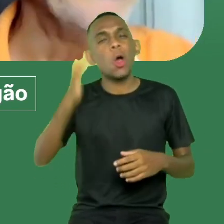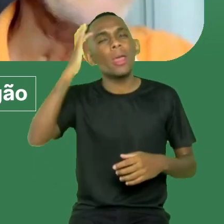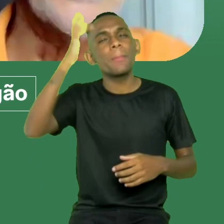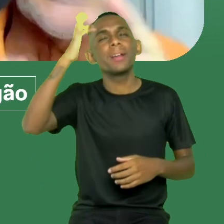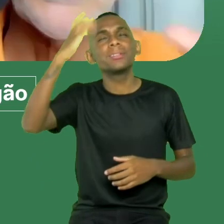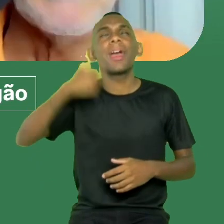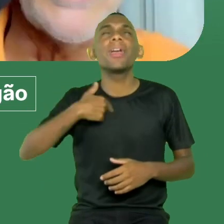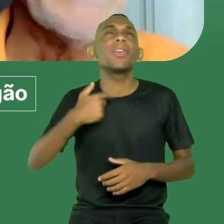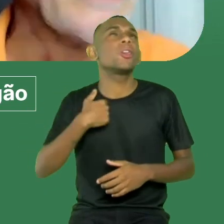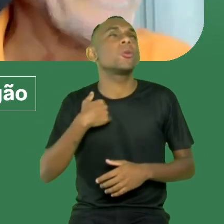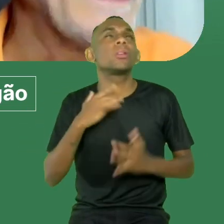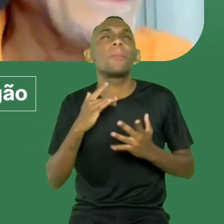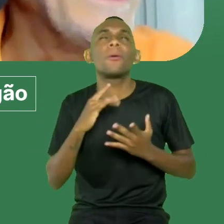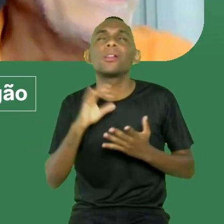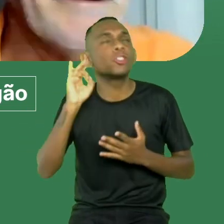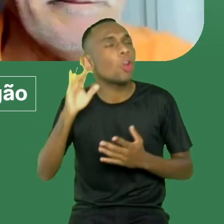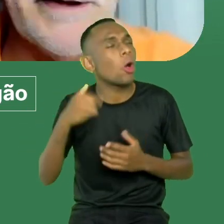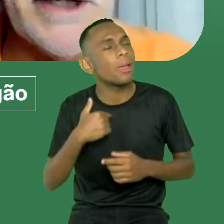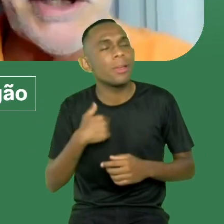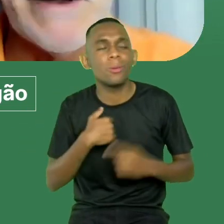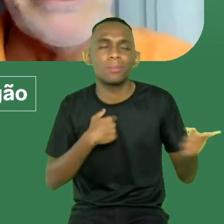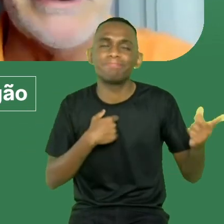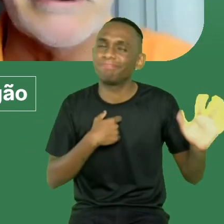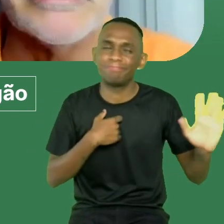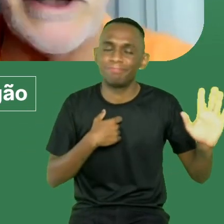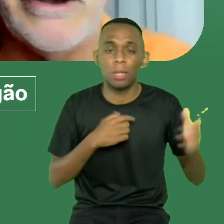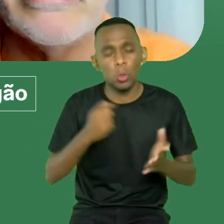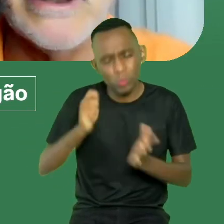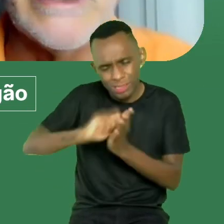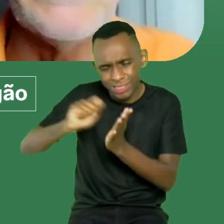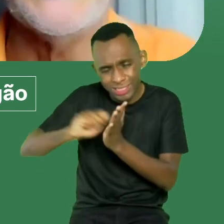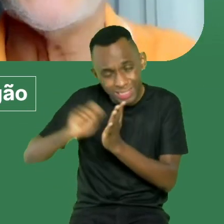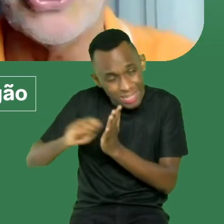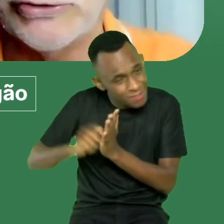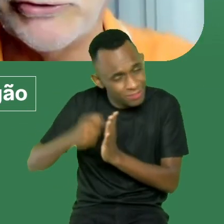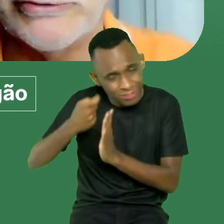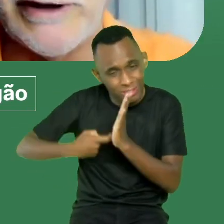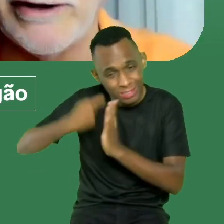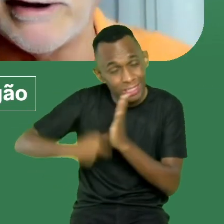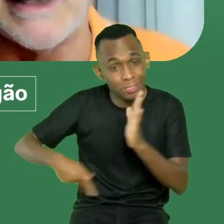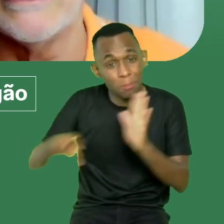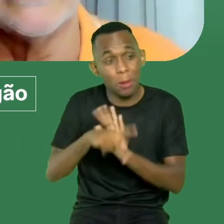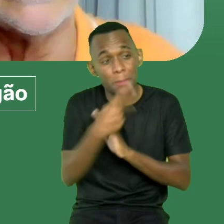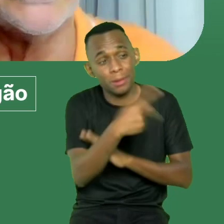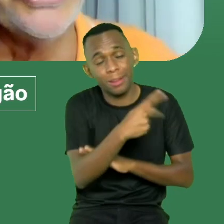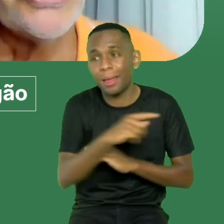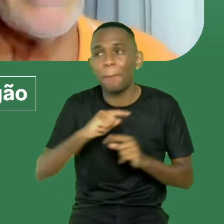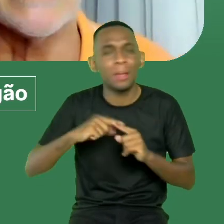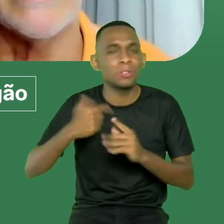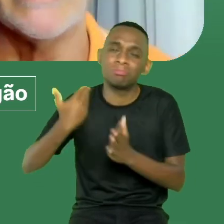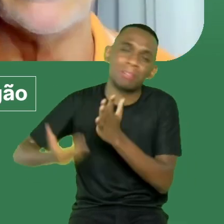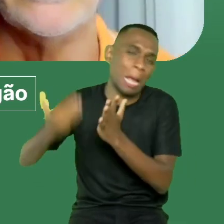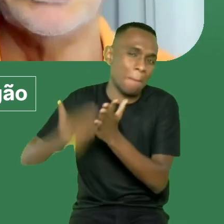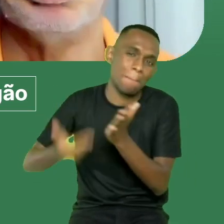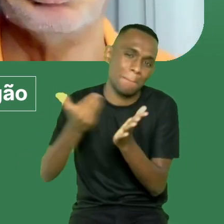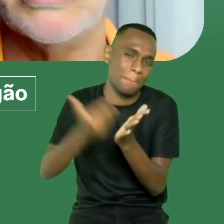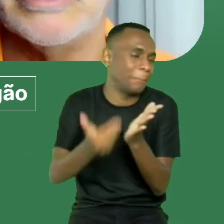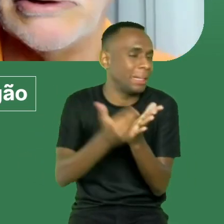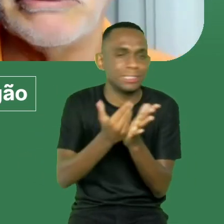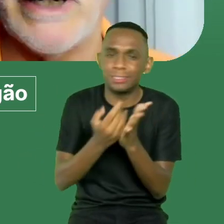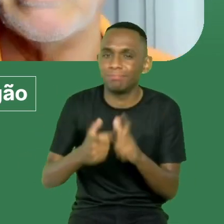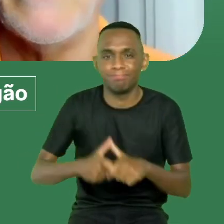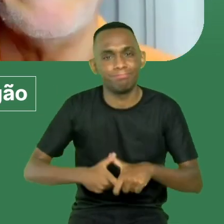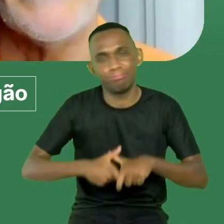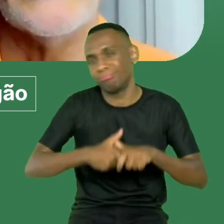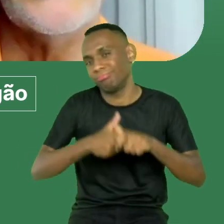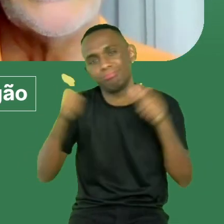Mas aí eu fiz um monte de poemas para ela. Eu perdi a maioria, não tenho. Aliás, eu perdi todos, não tenho nada disso guardado,